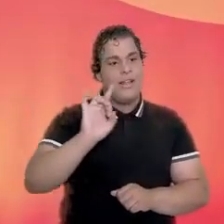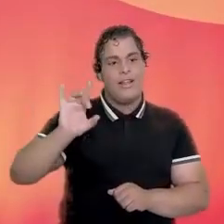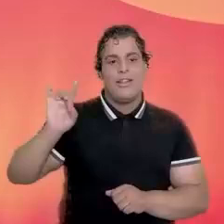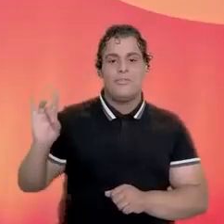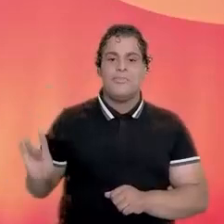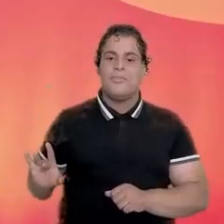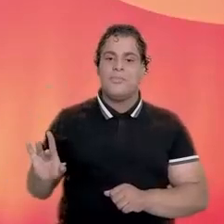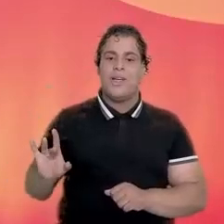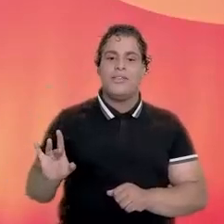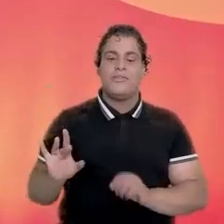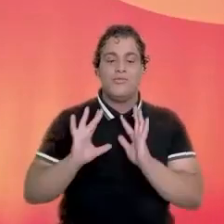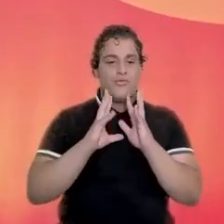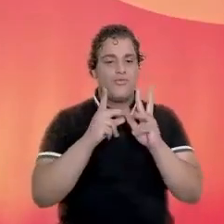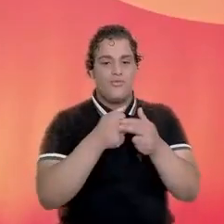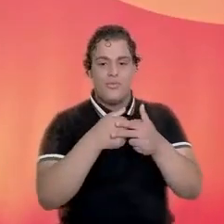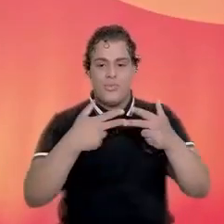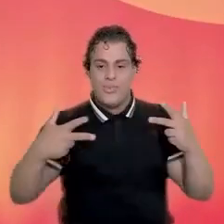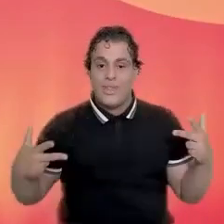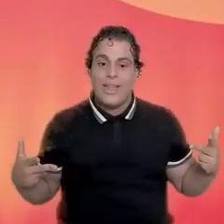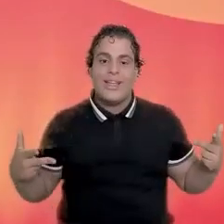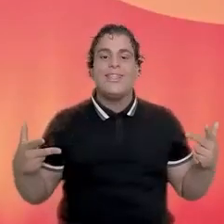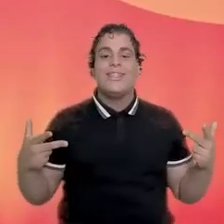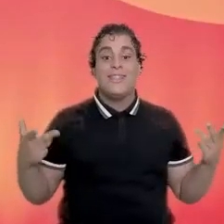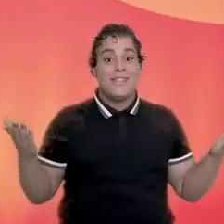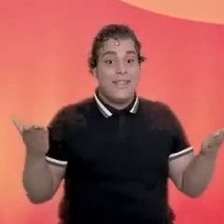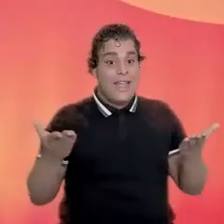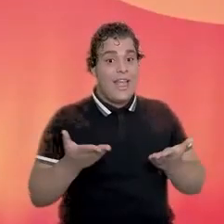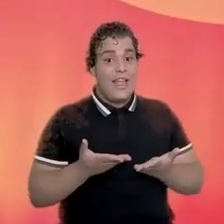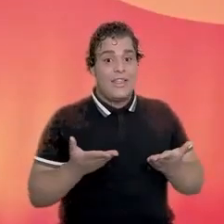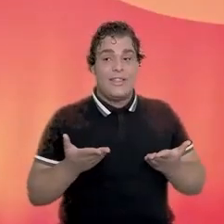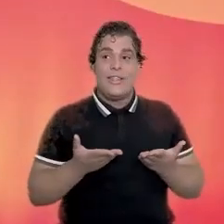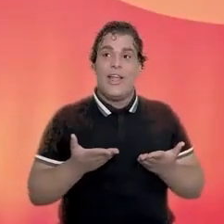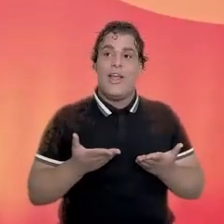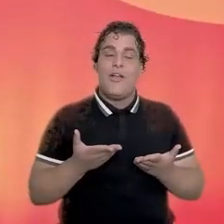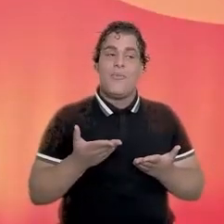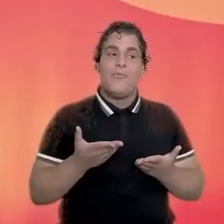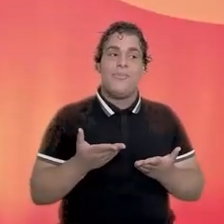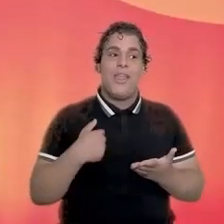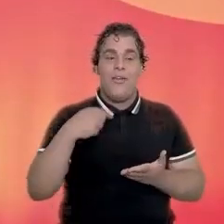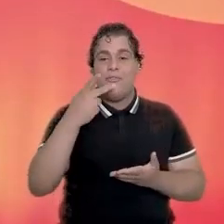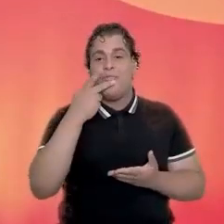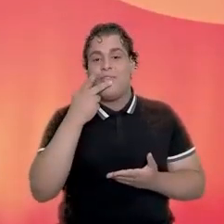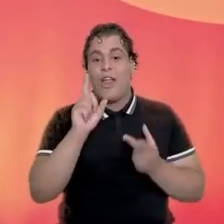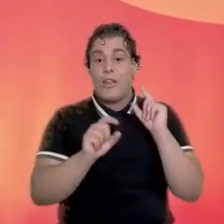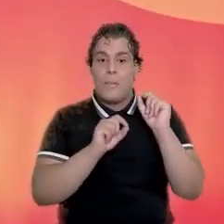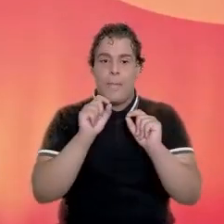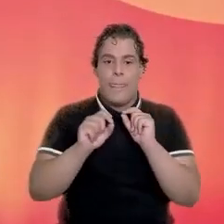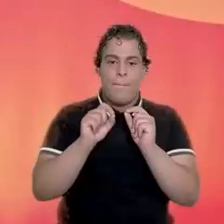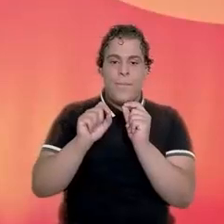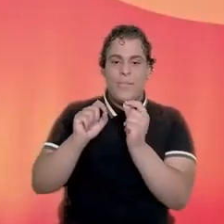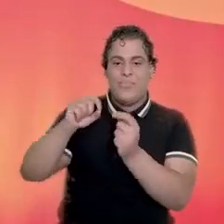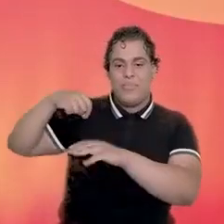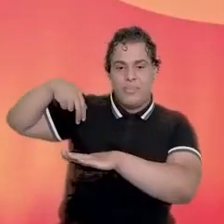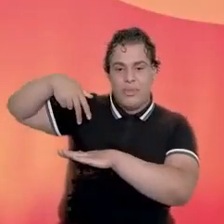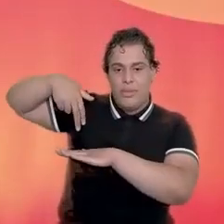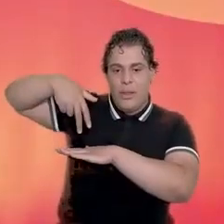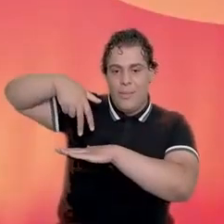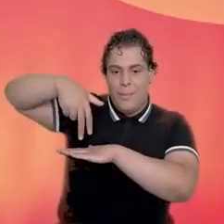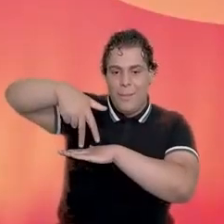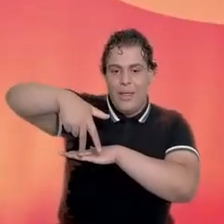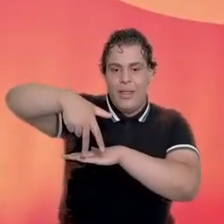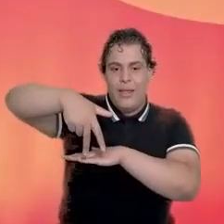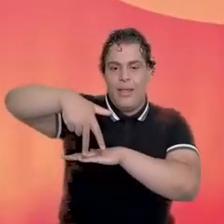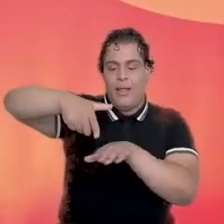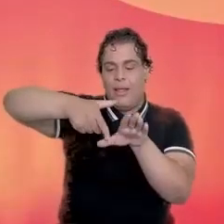momento, todas as coisas. E dessa forma, então, por isso que eu falo de pés descalços a doutora. Então,